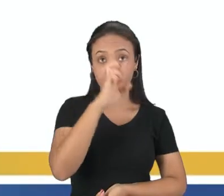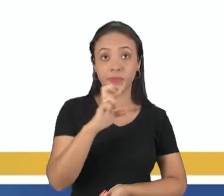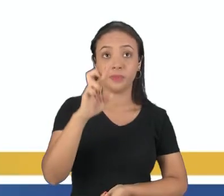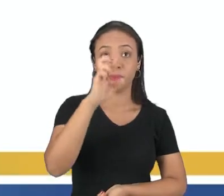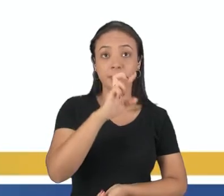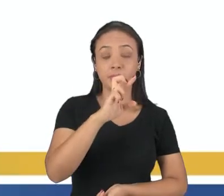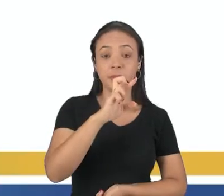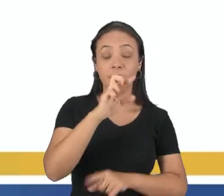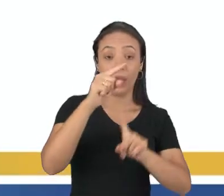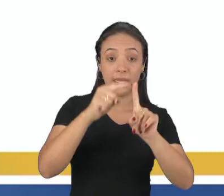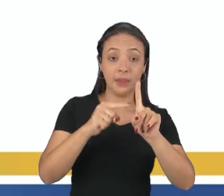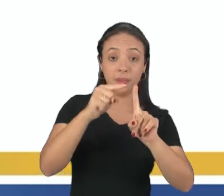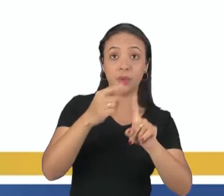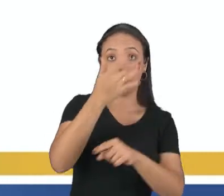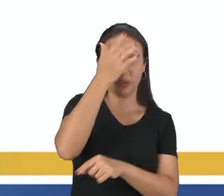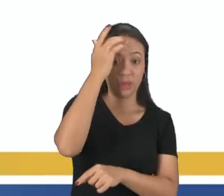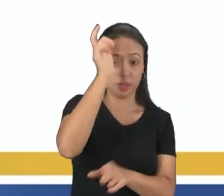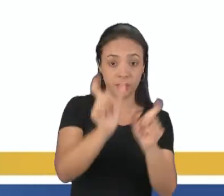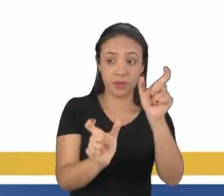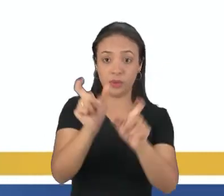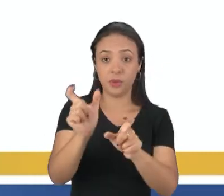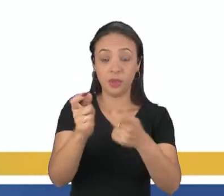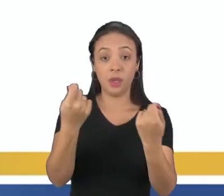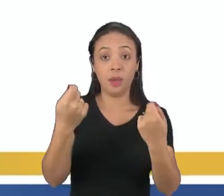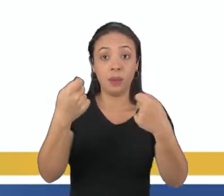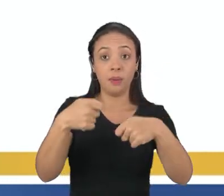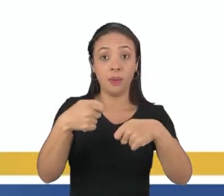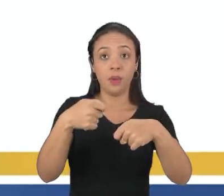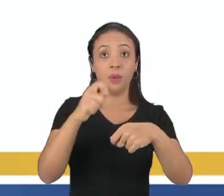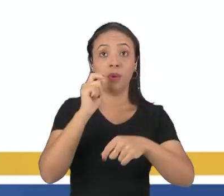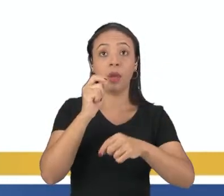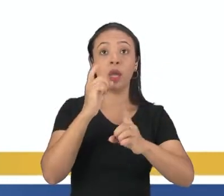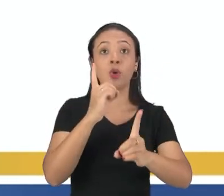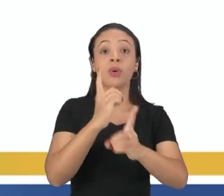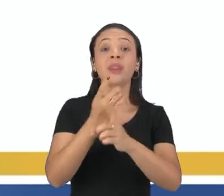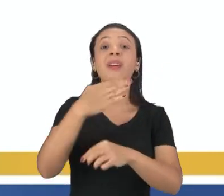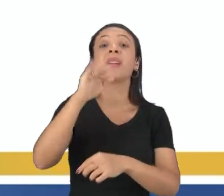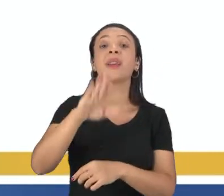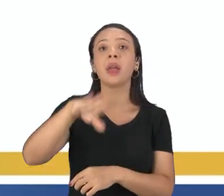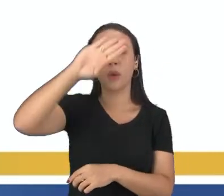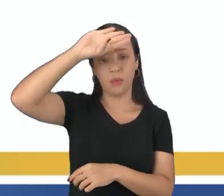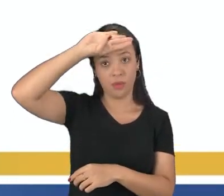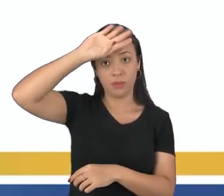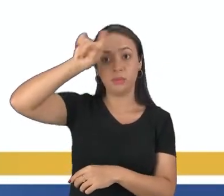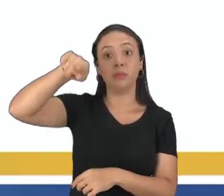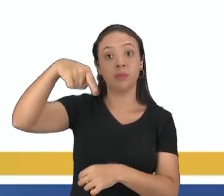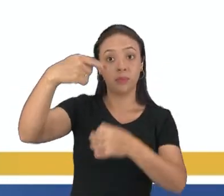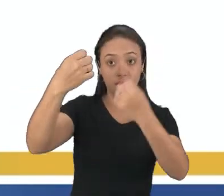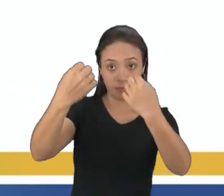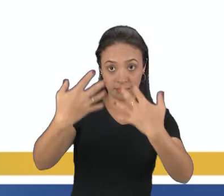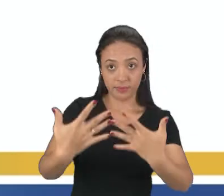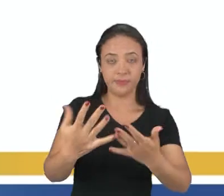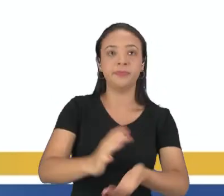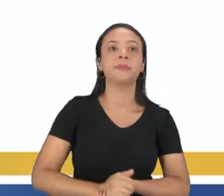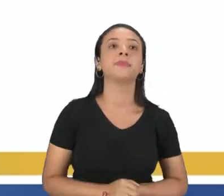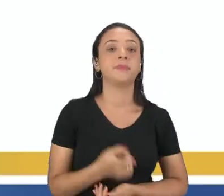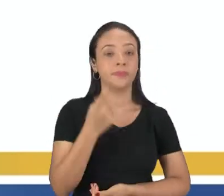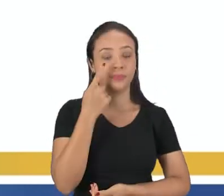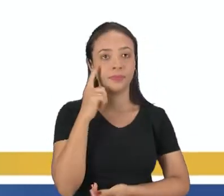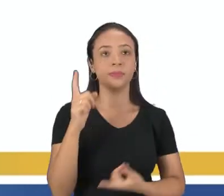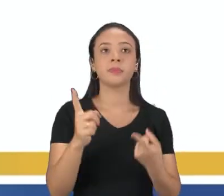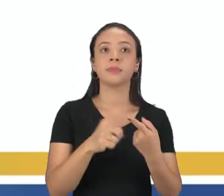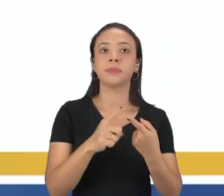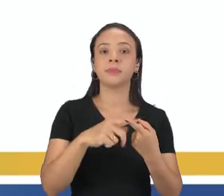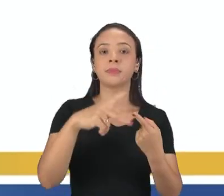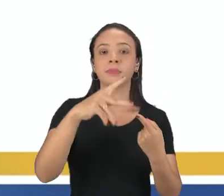Observe a temperatura das pessoas e descubra quem está com febre. Depois justifique sua resposta. Vamos aqui